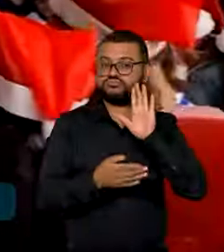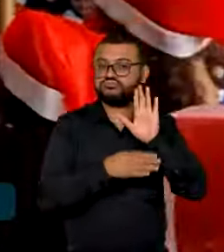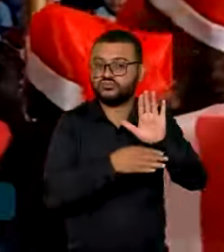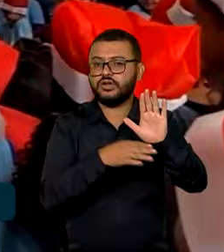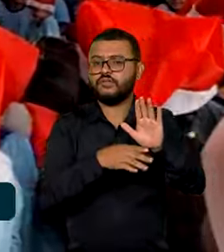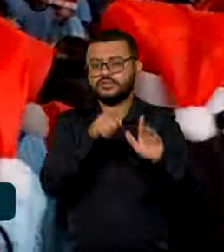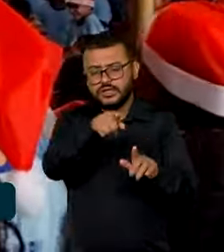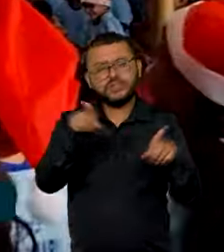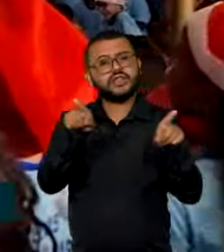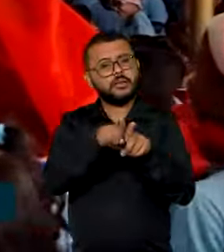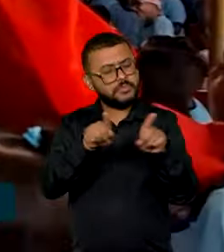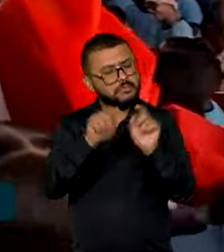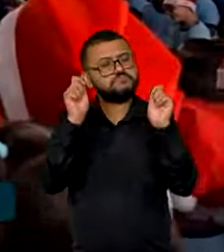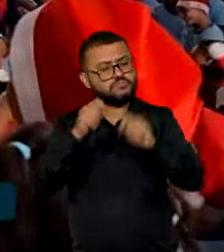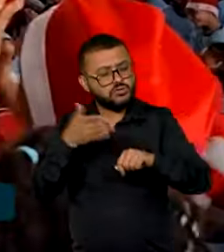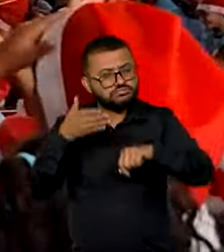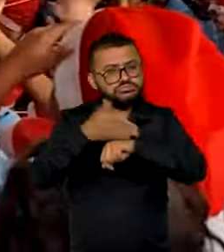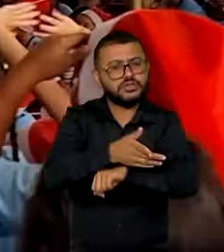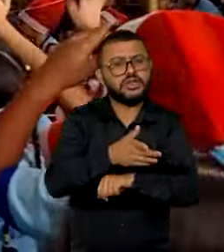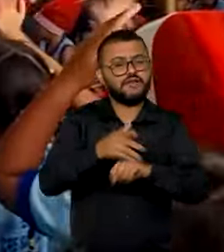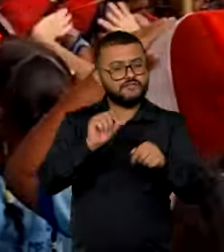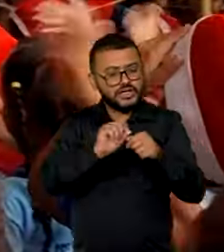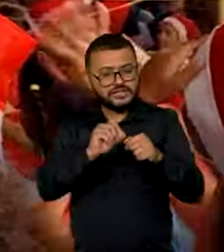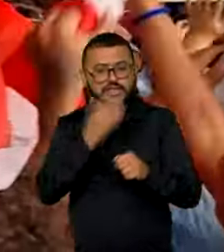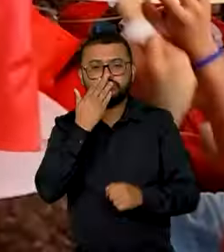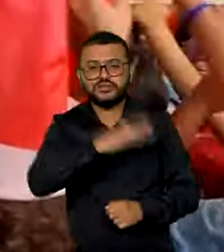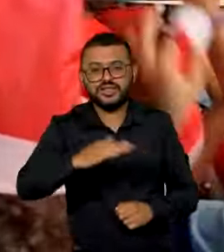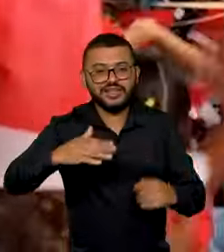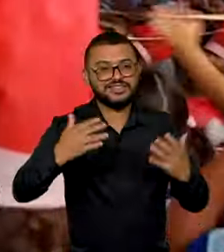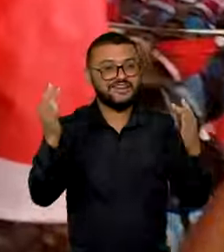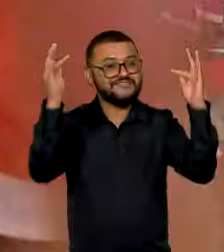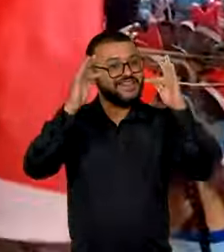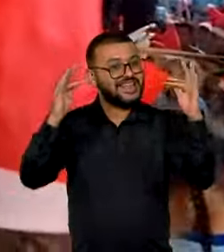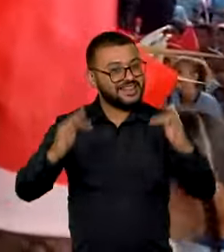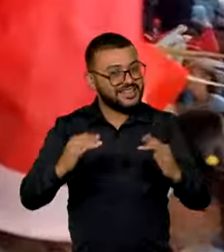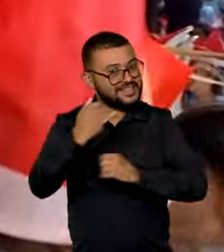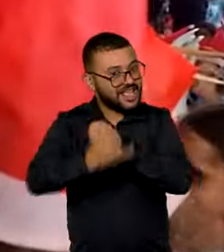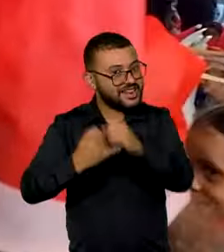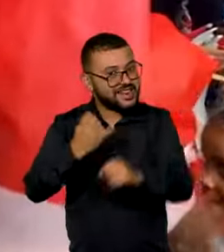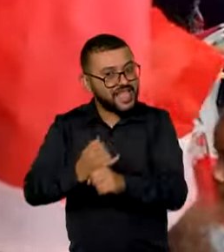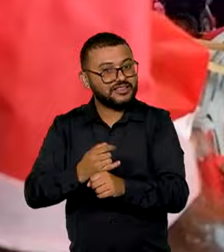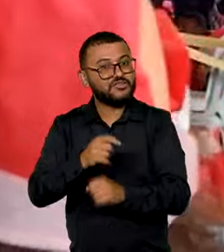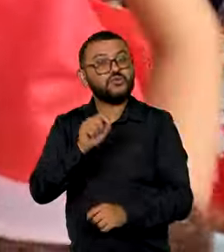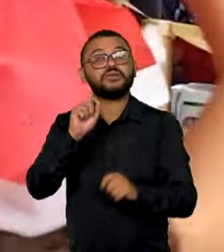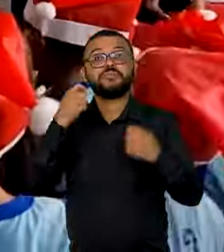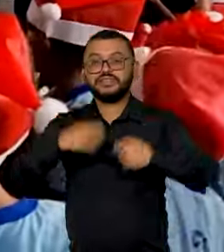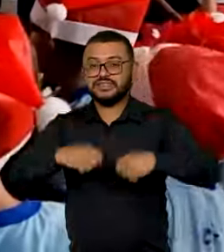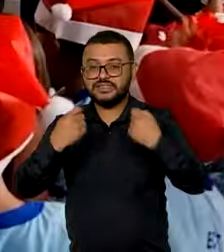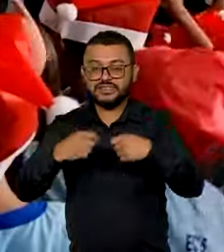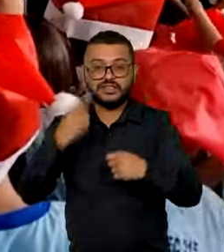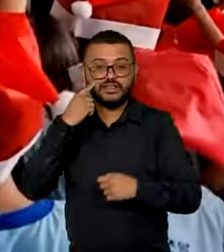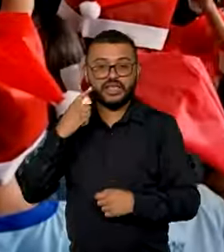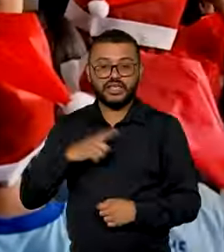Participe, você também pode fazer a alegria de um pequenino pela internet. Basta acessar o blog Noel.